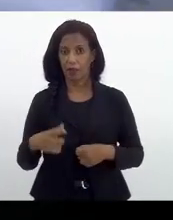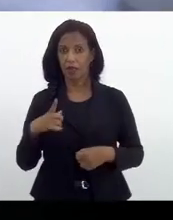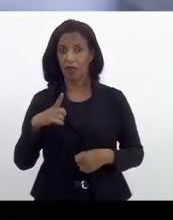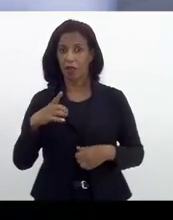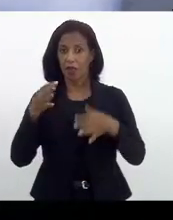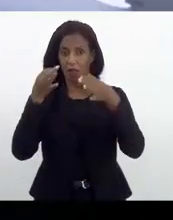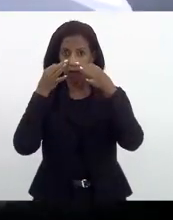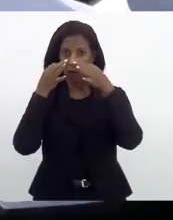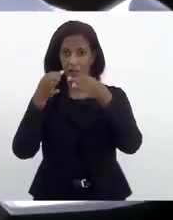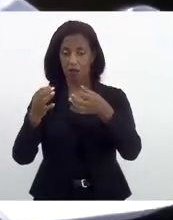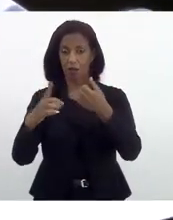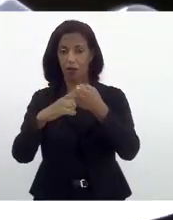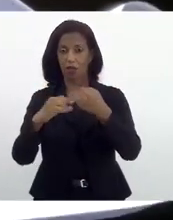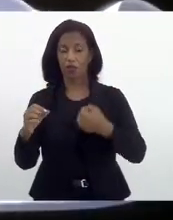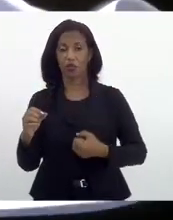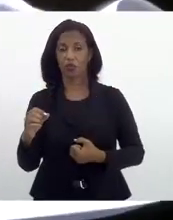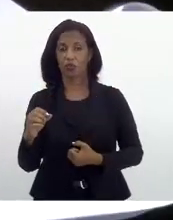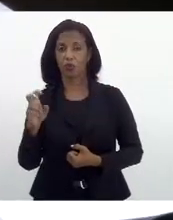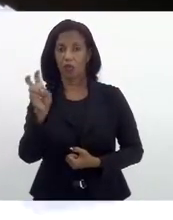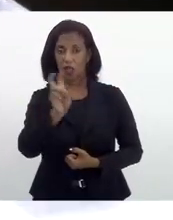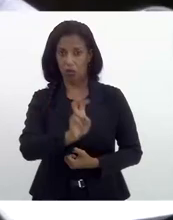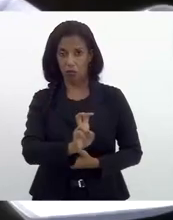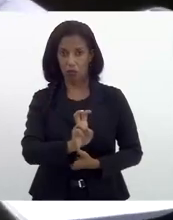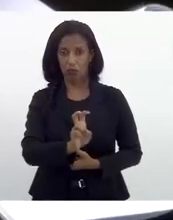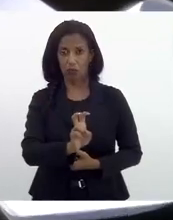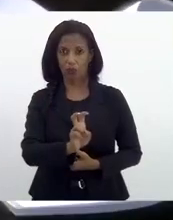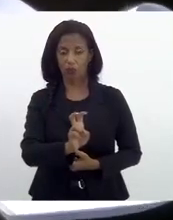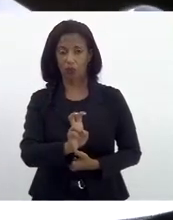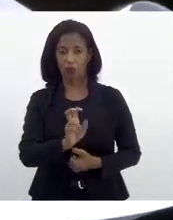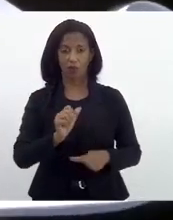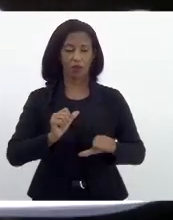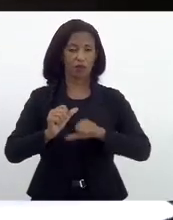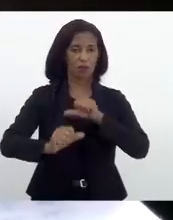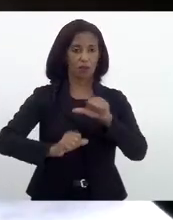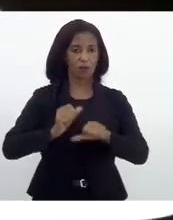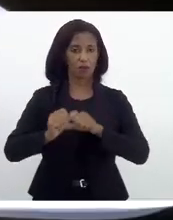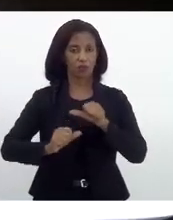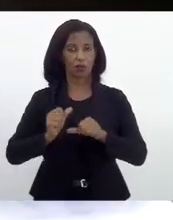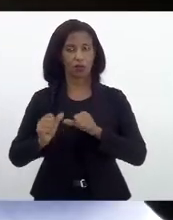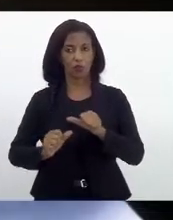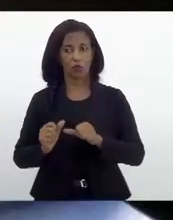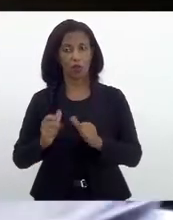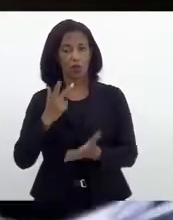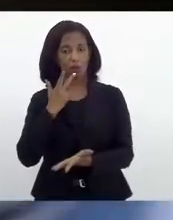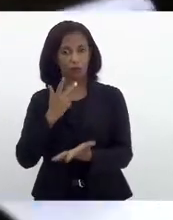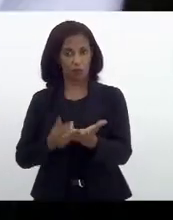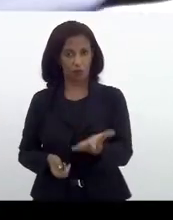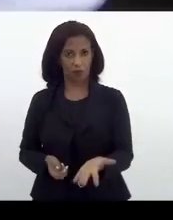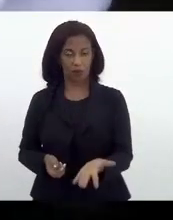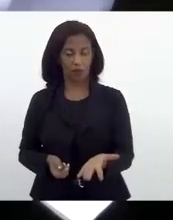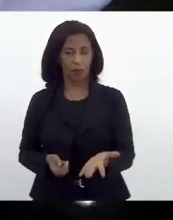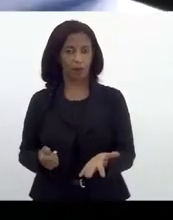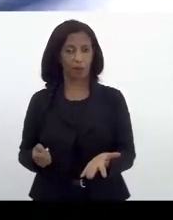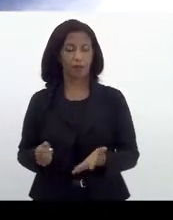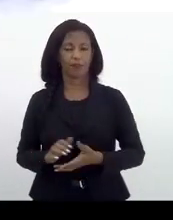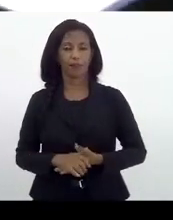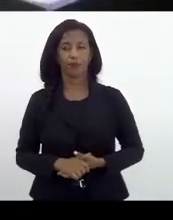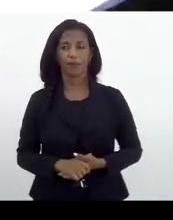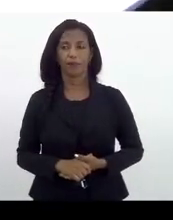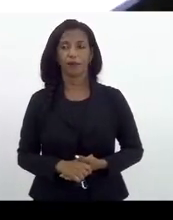atenção ao artigo 5º para se fazer valer o que foi falado aqui ponto 1